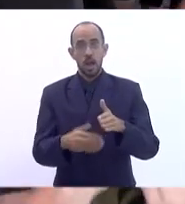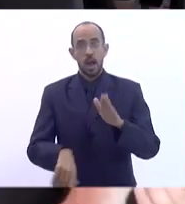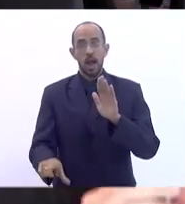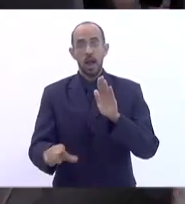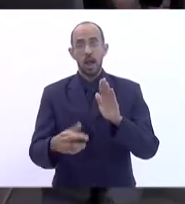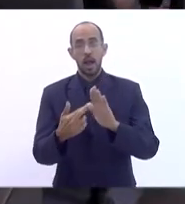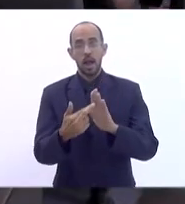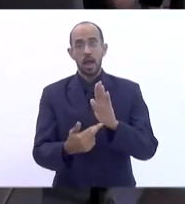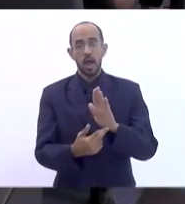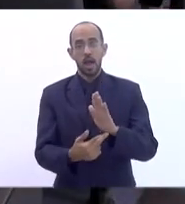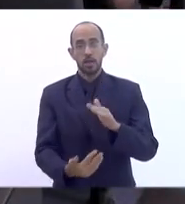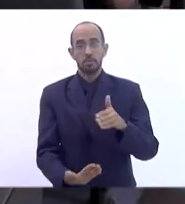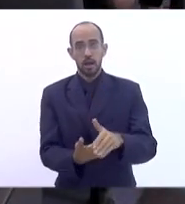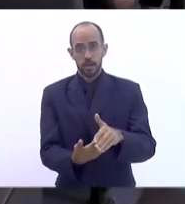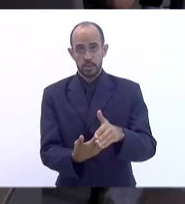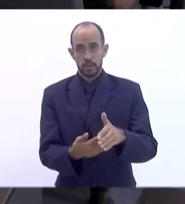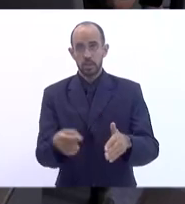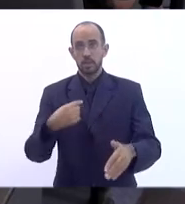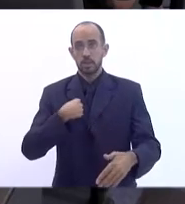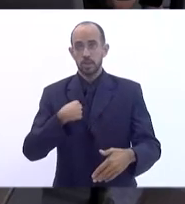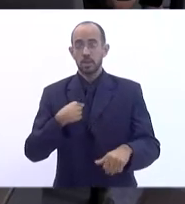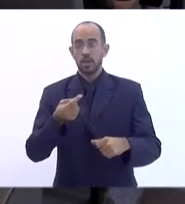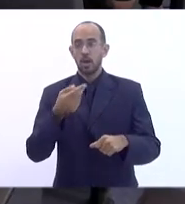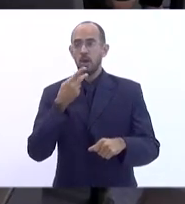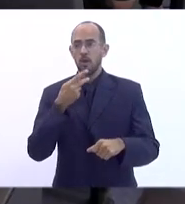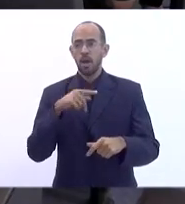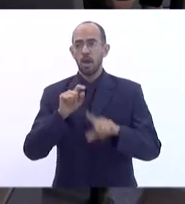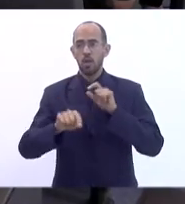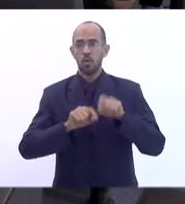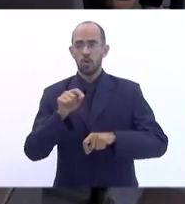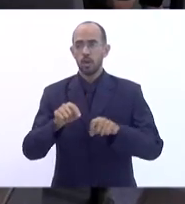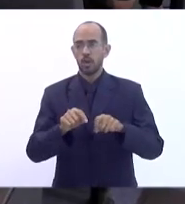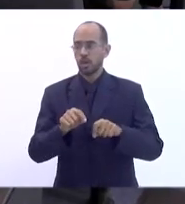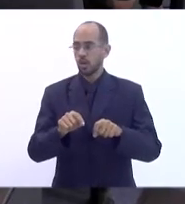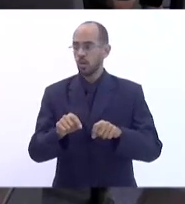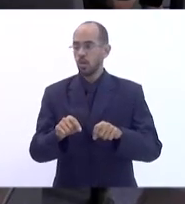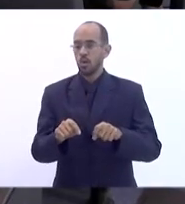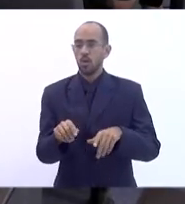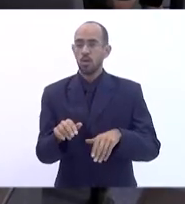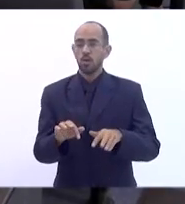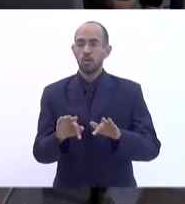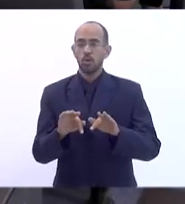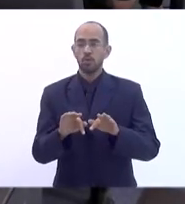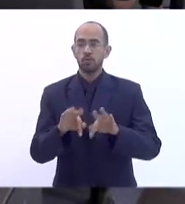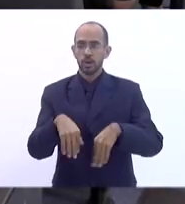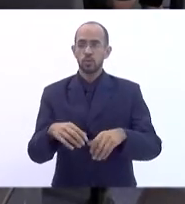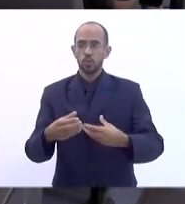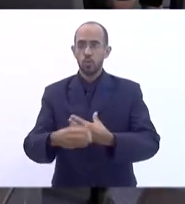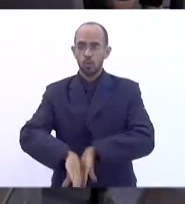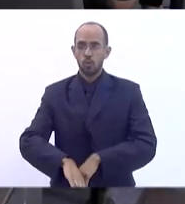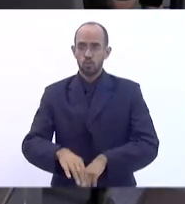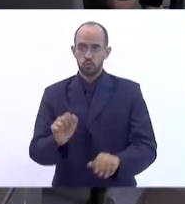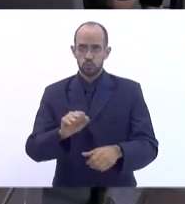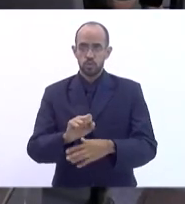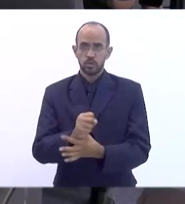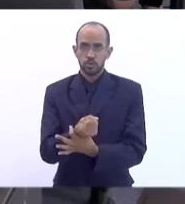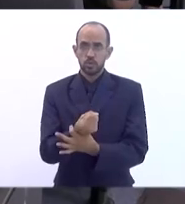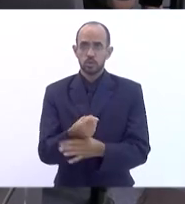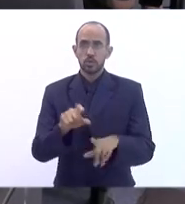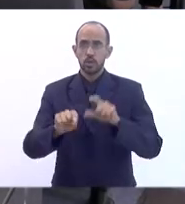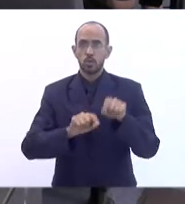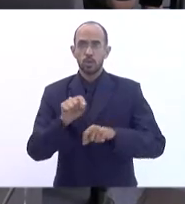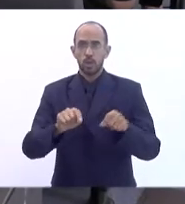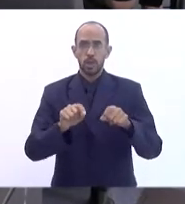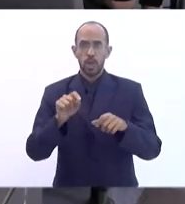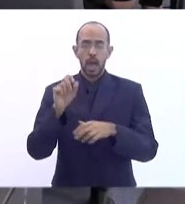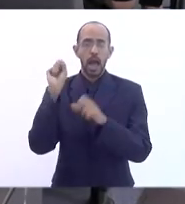chama carinhosamente de tampão que é o último estágio do concurso dos concursos da segurança e é o teste de aptidão